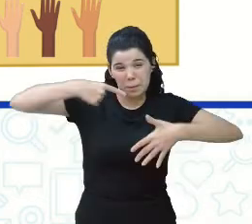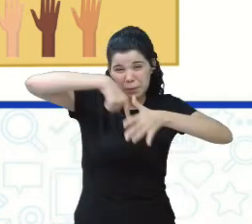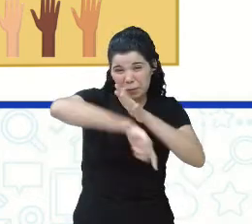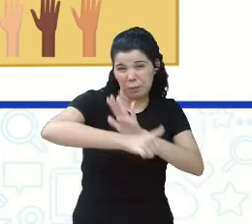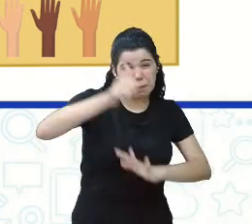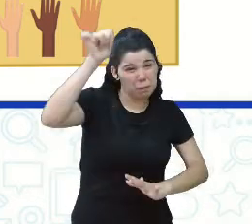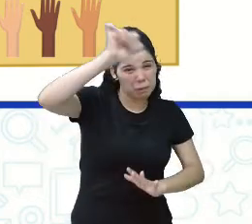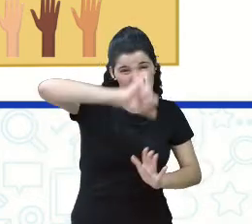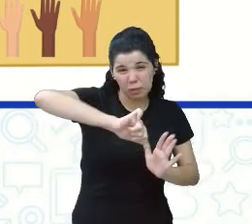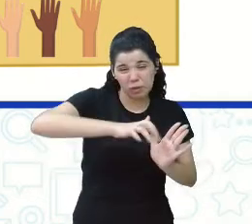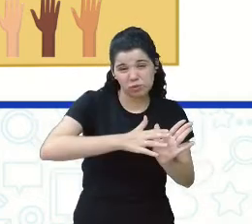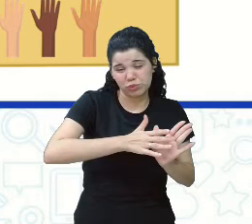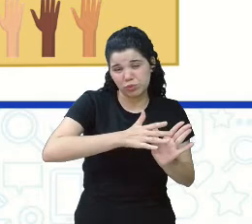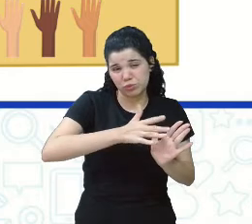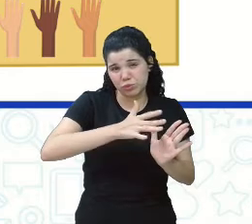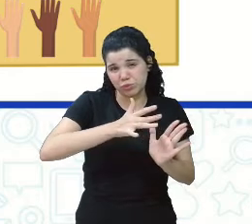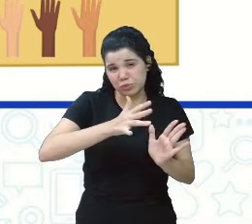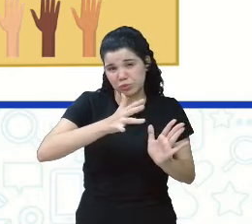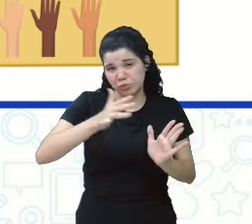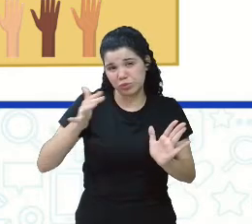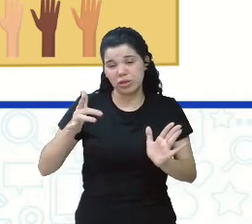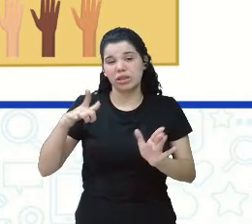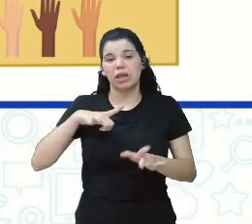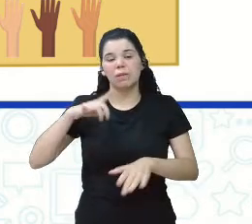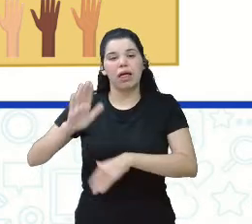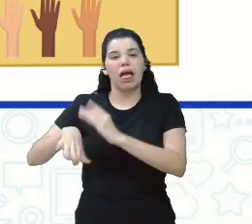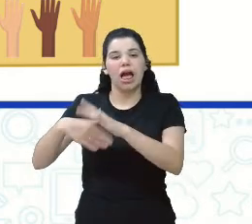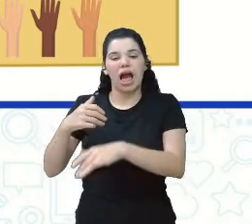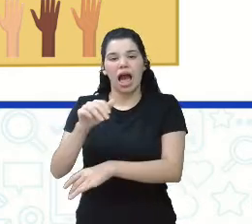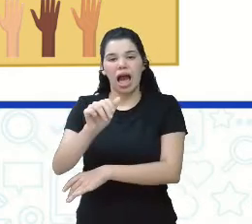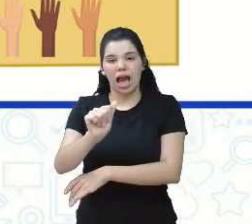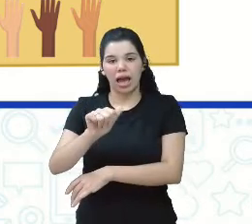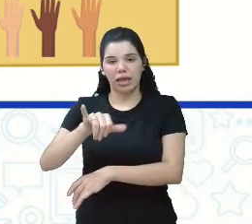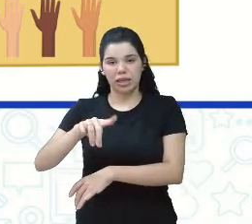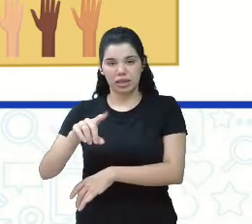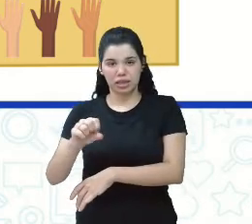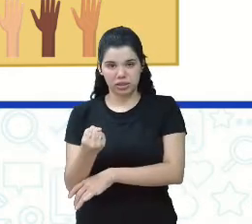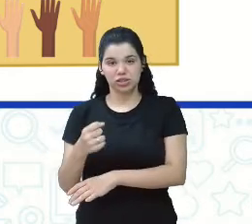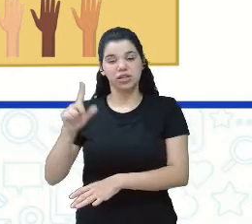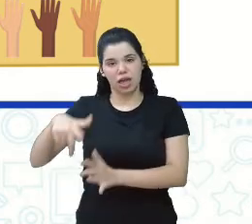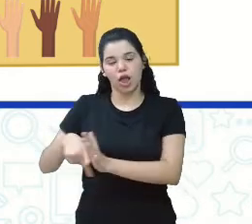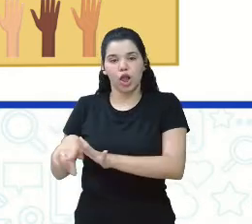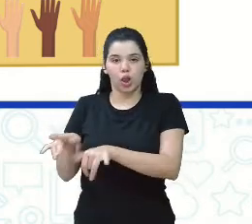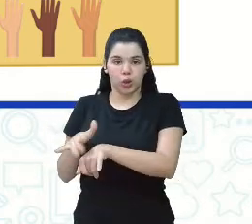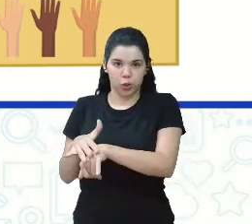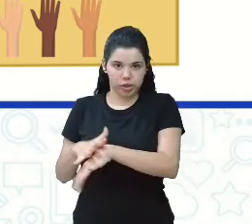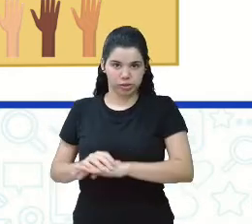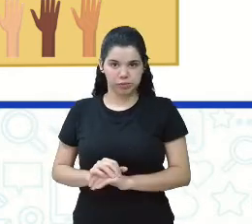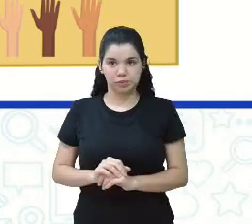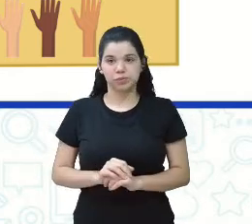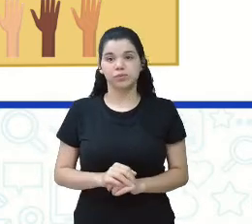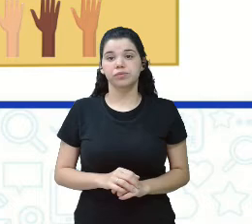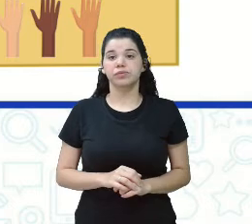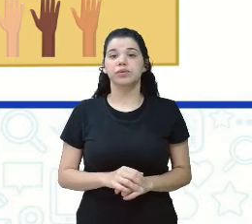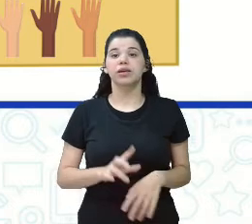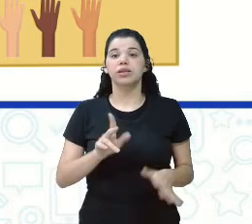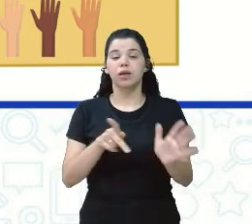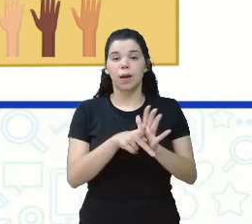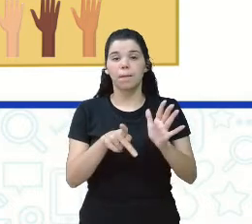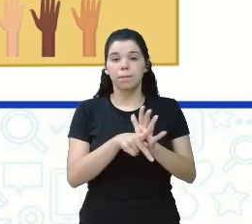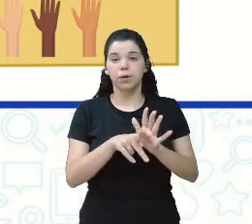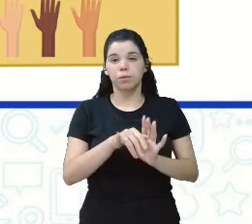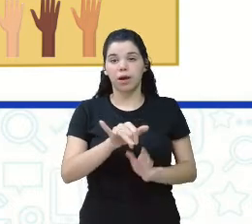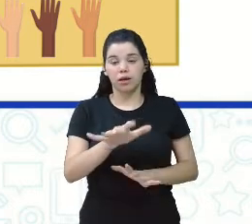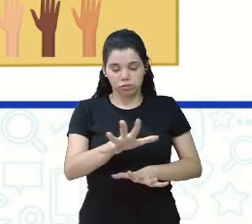até chegar ao desenvolvimento da AIDS, que é a doença, né? A infecção aguda ocorre nas